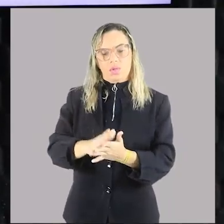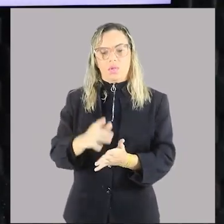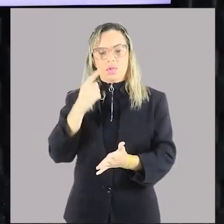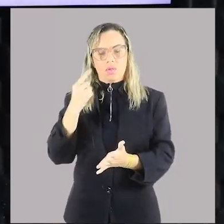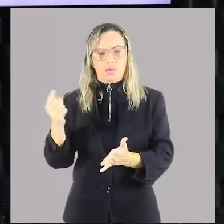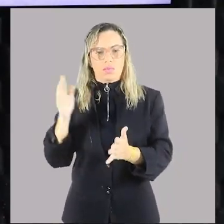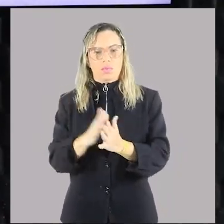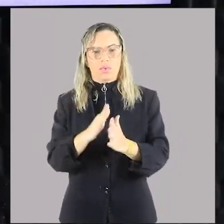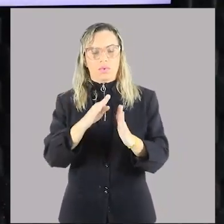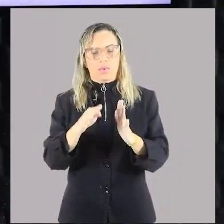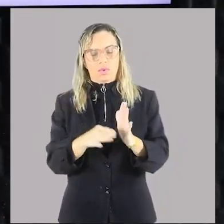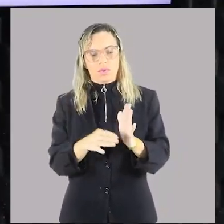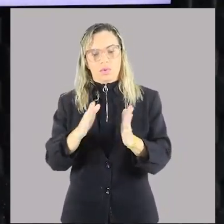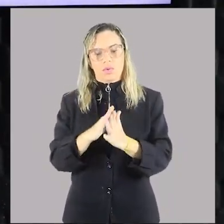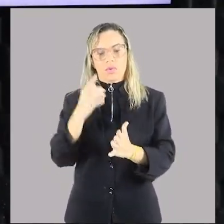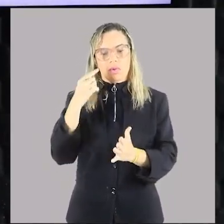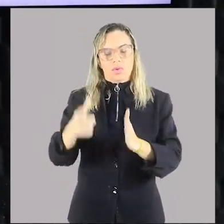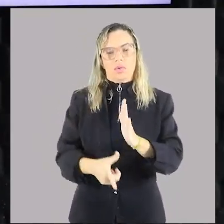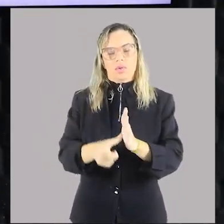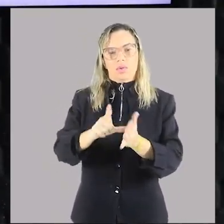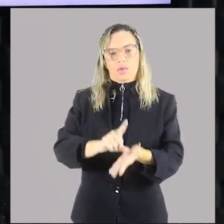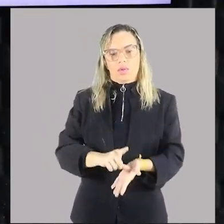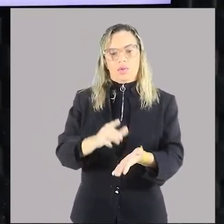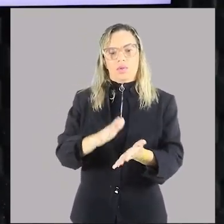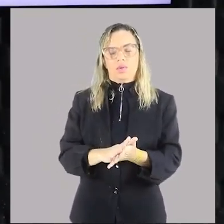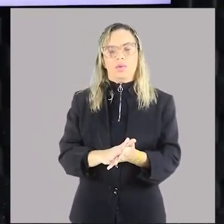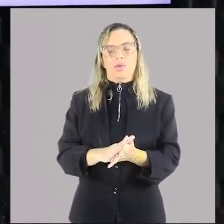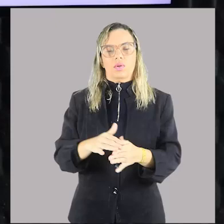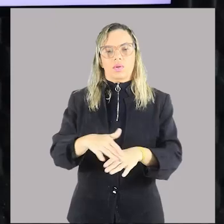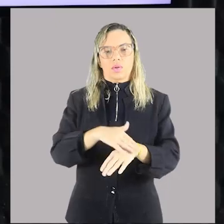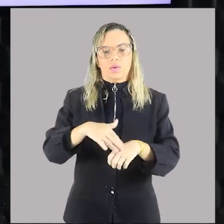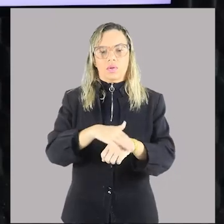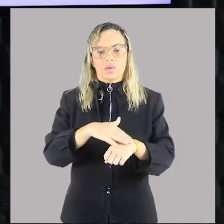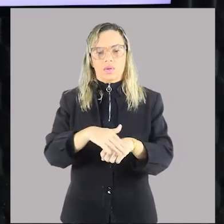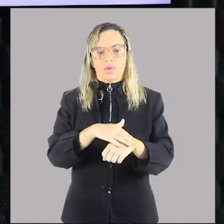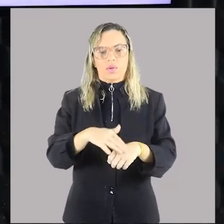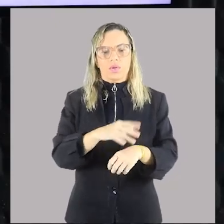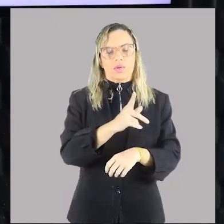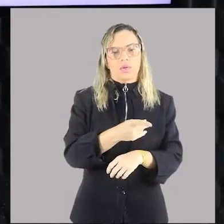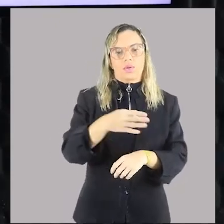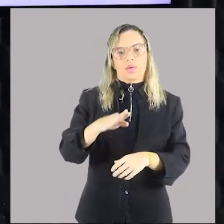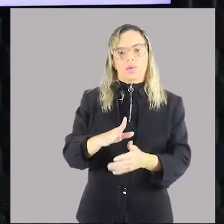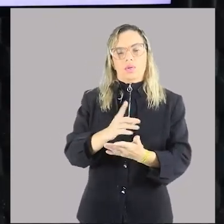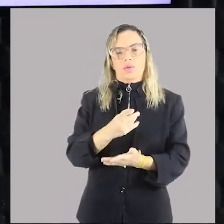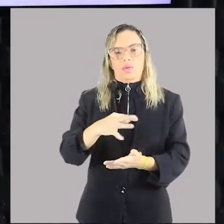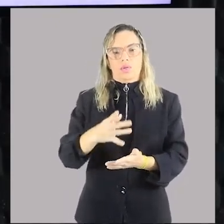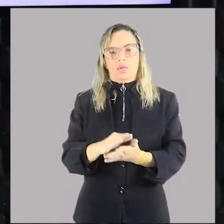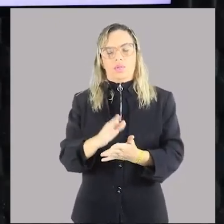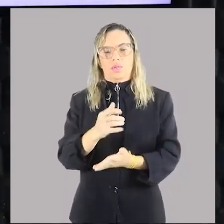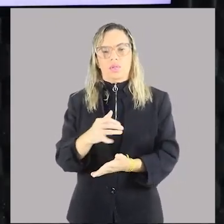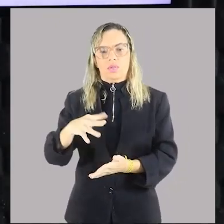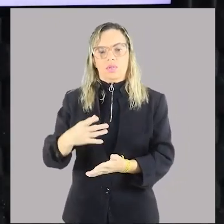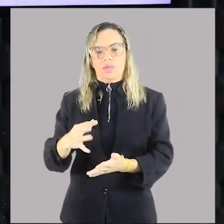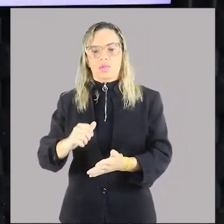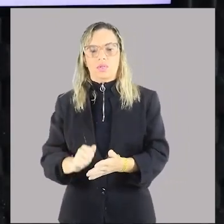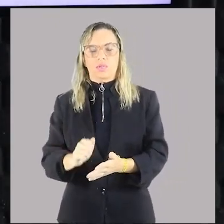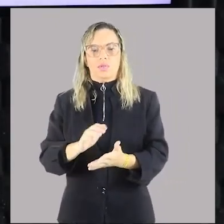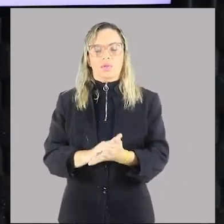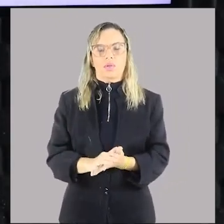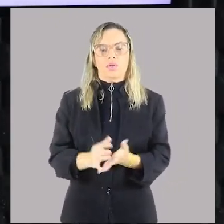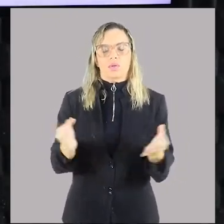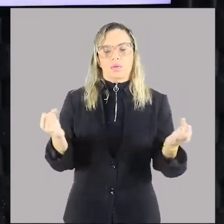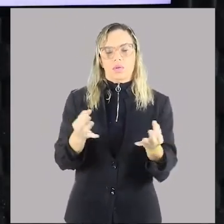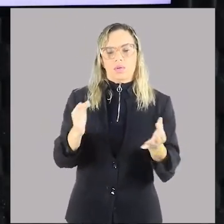pessoas jurídicas de direito público, neste caso que estamos conversando, da administração pública direta e indireta, perfeito?